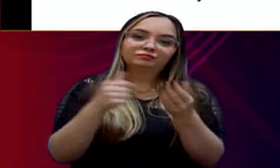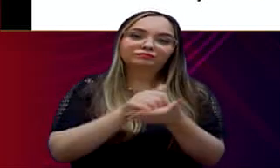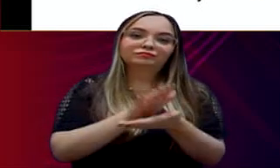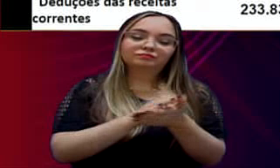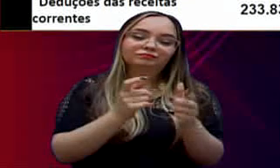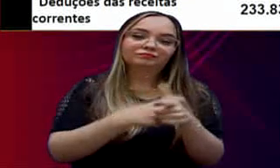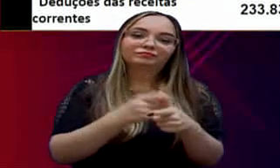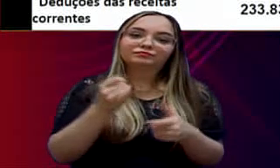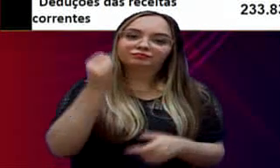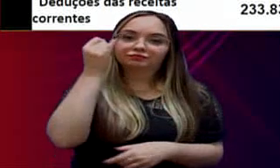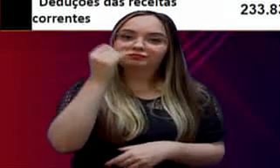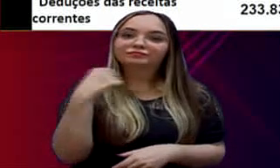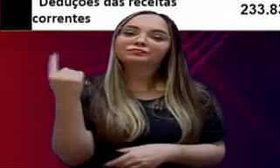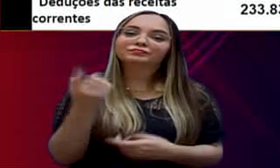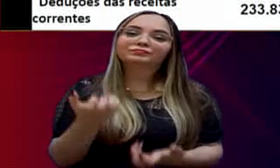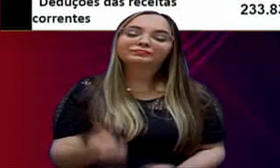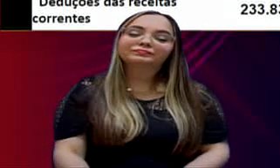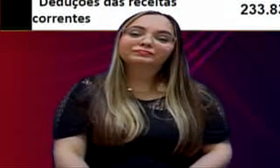da dívida ativa